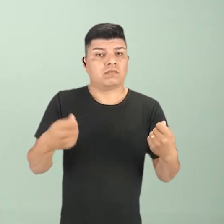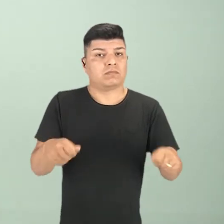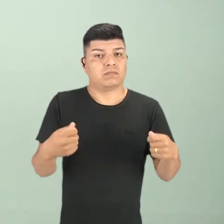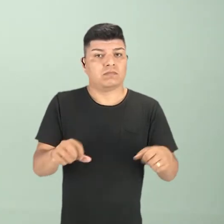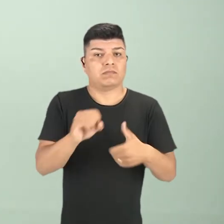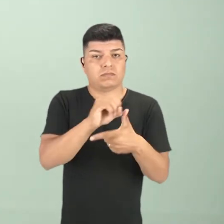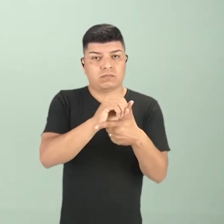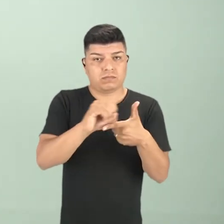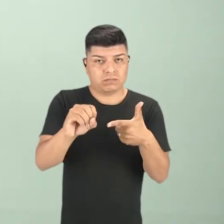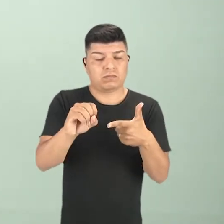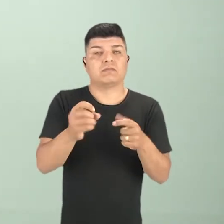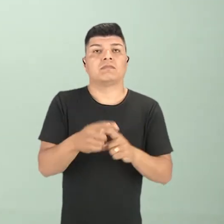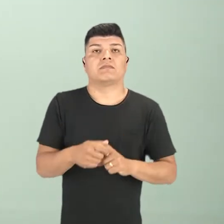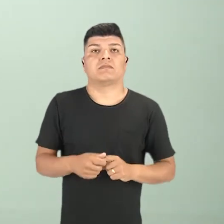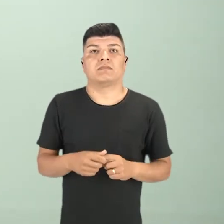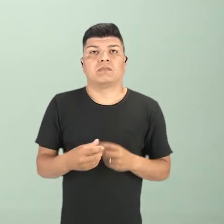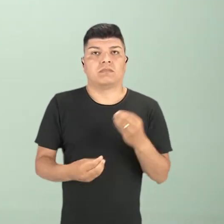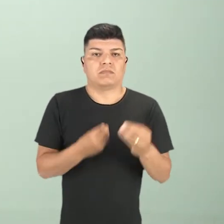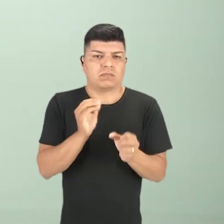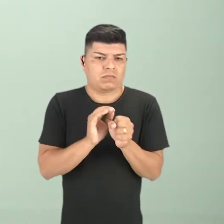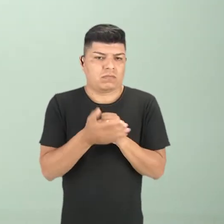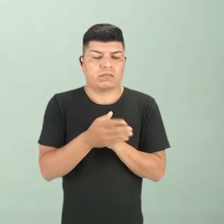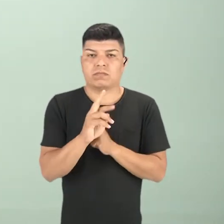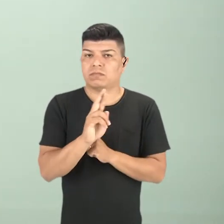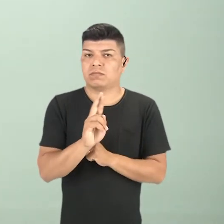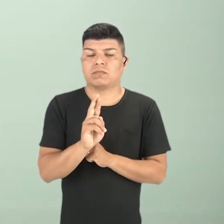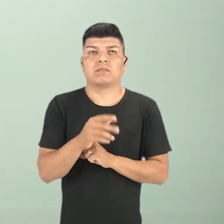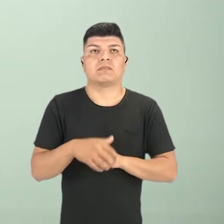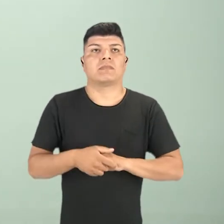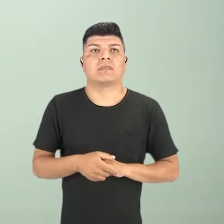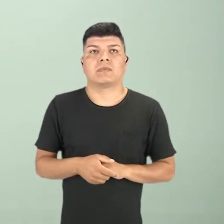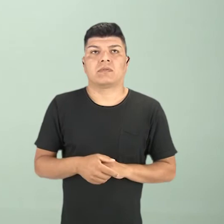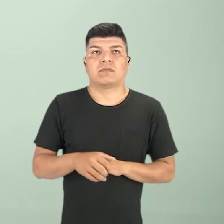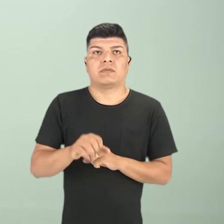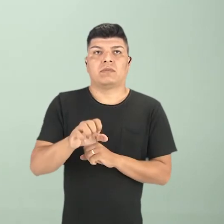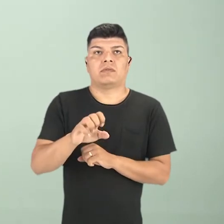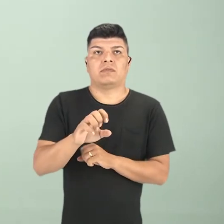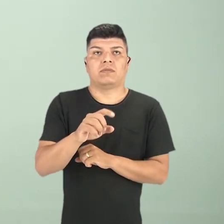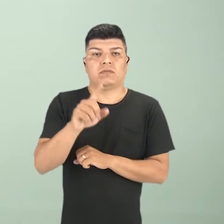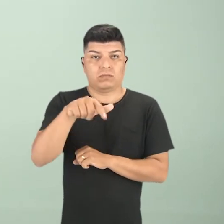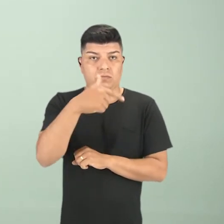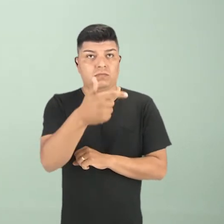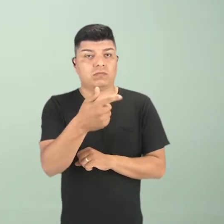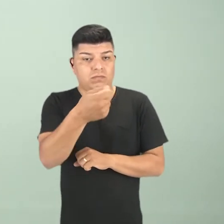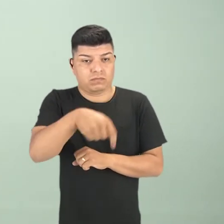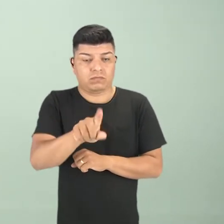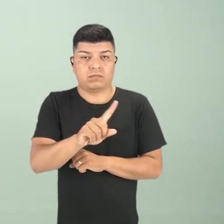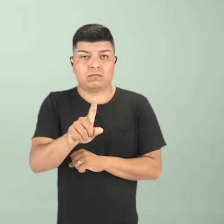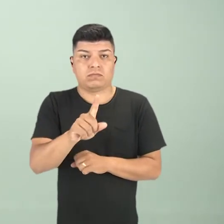oxigênio. Não vai trabalhar com as reservas. Lembra? Anaeróbico não precisa produzir, não tem